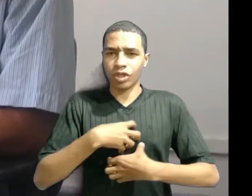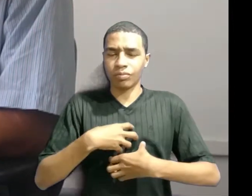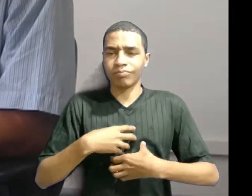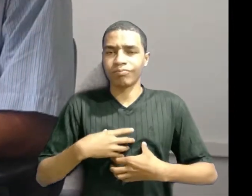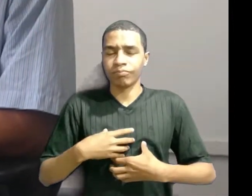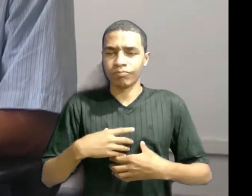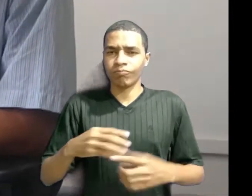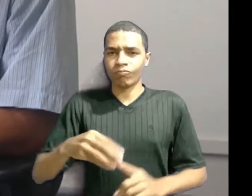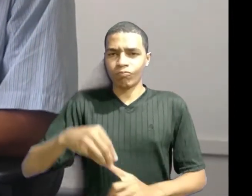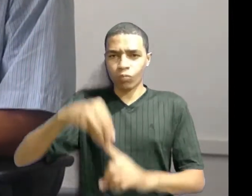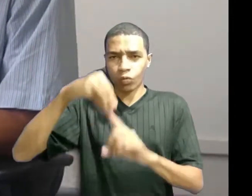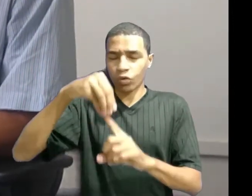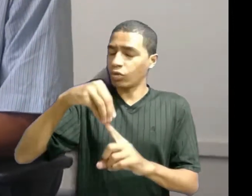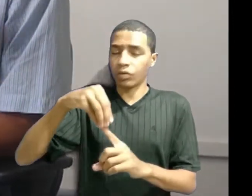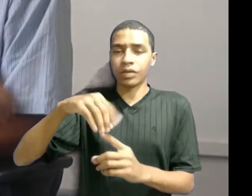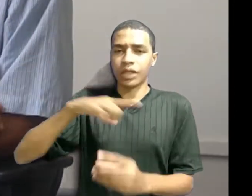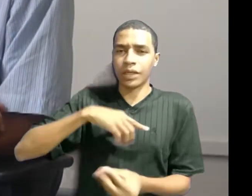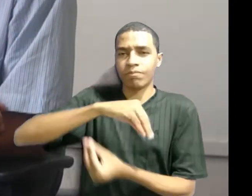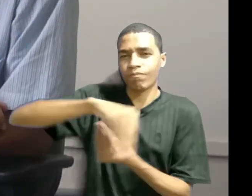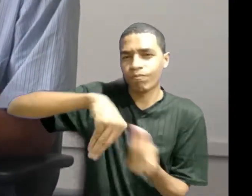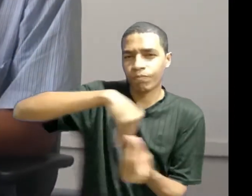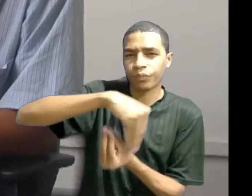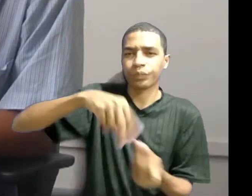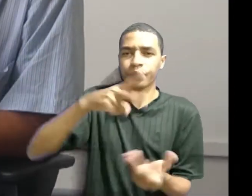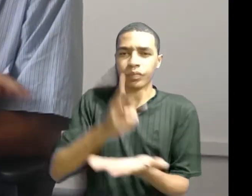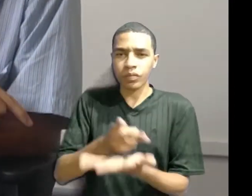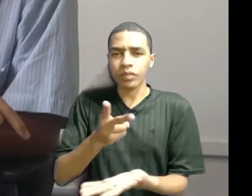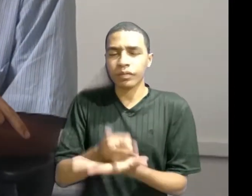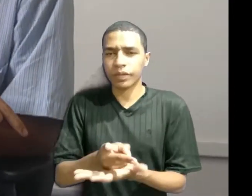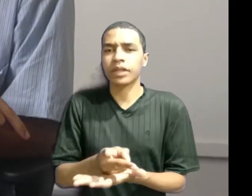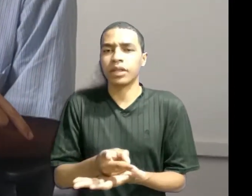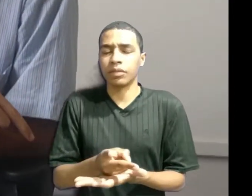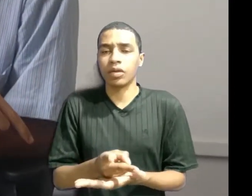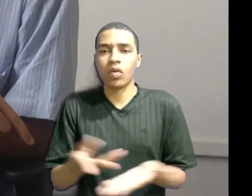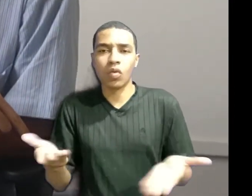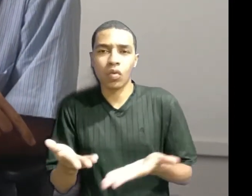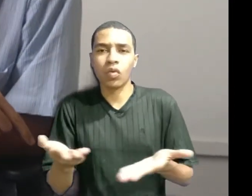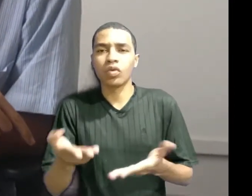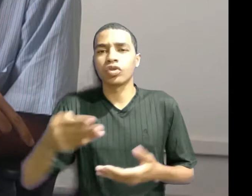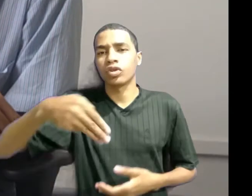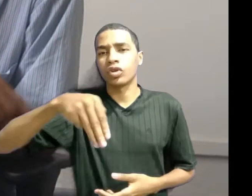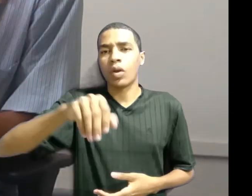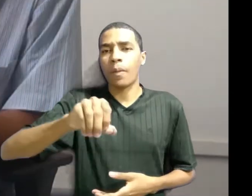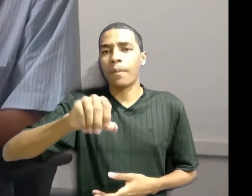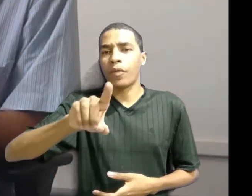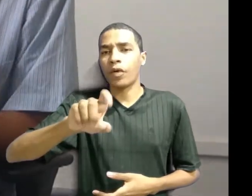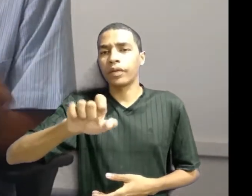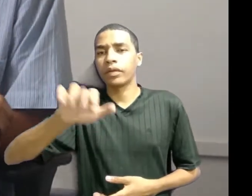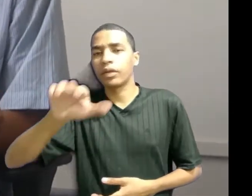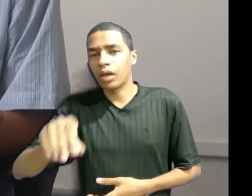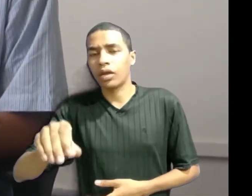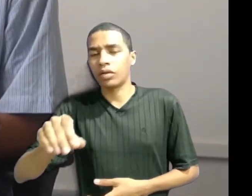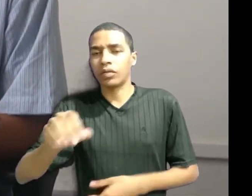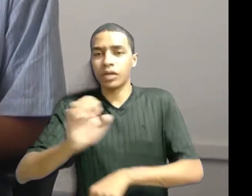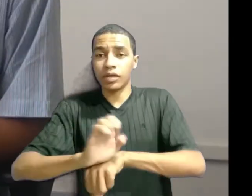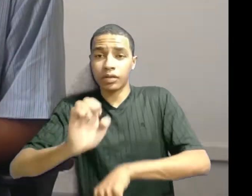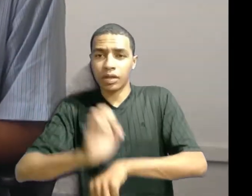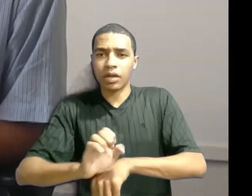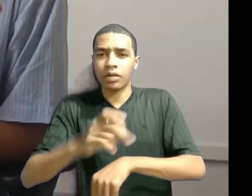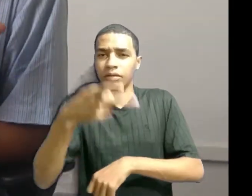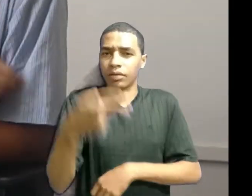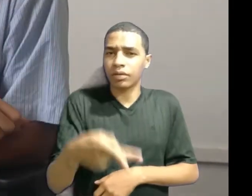tipo ideal. Então, eles sempre misturam. Por exemplo, o Estado moderno agora brasileiro, ele tem muito